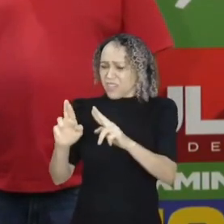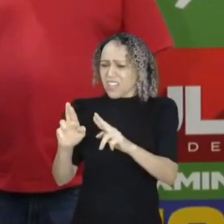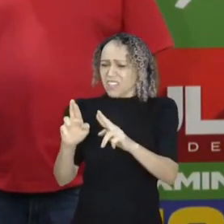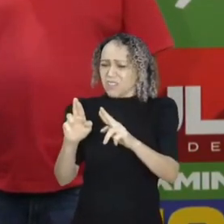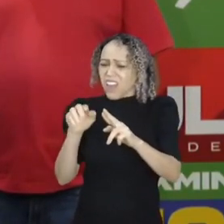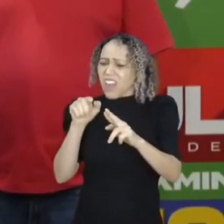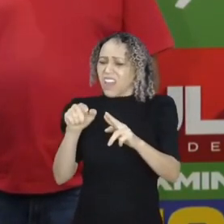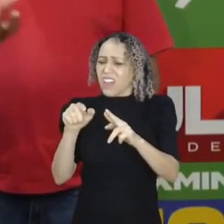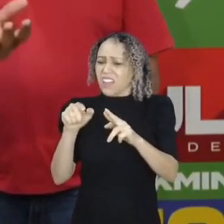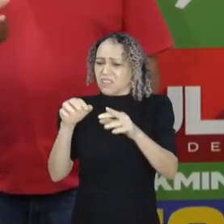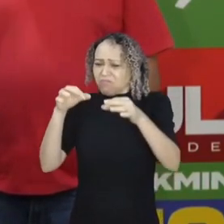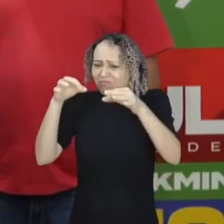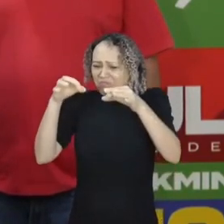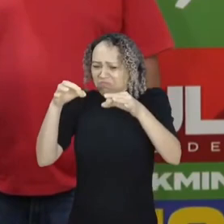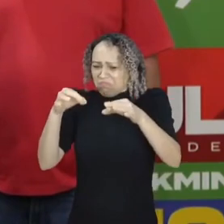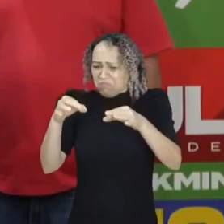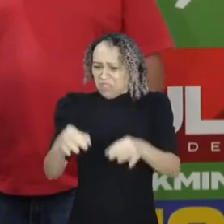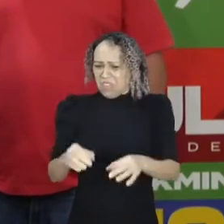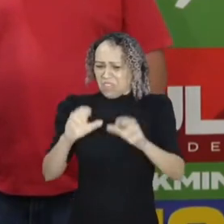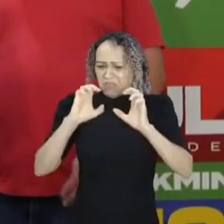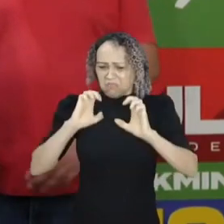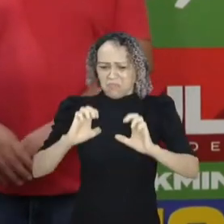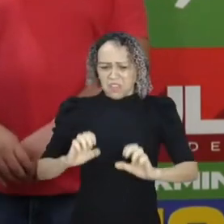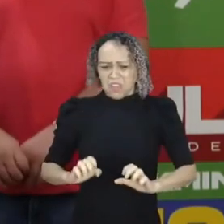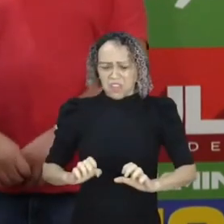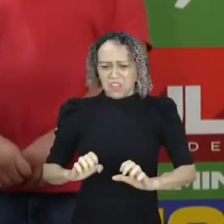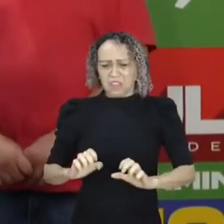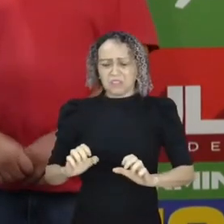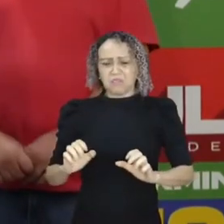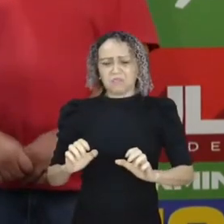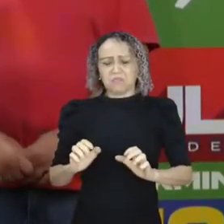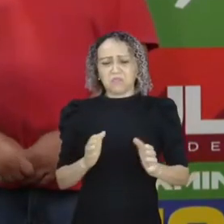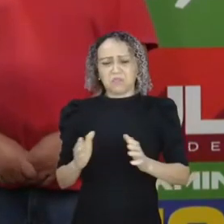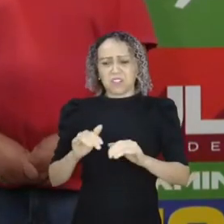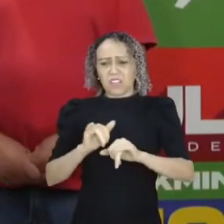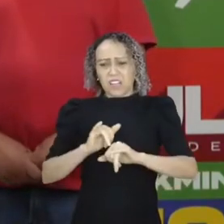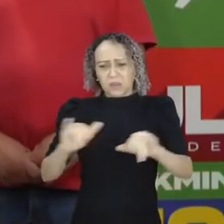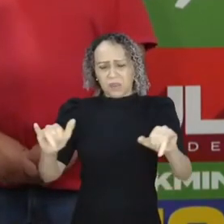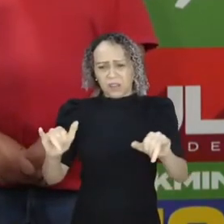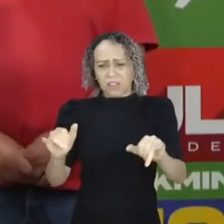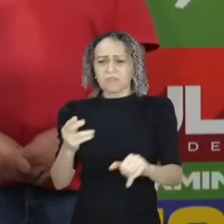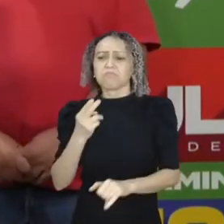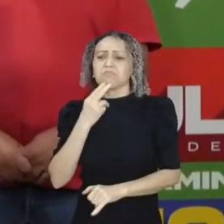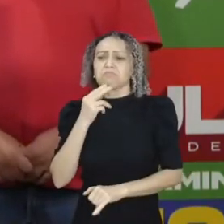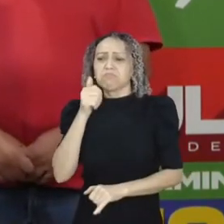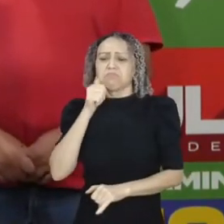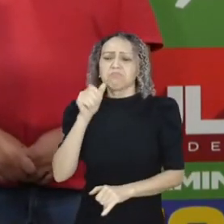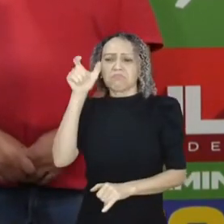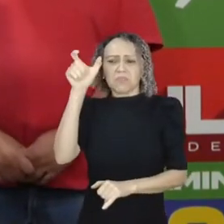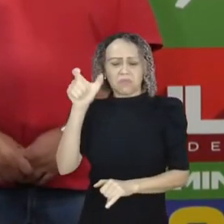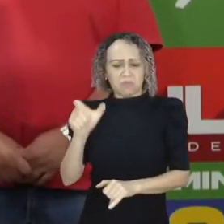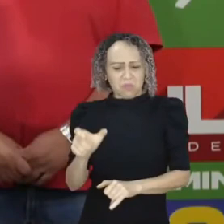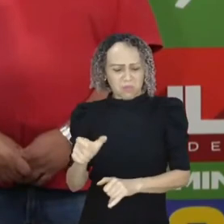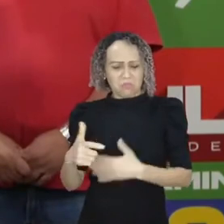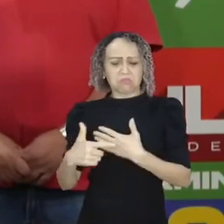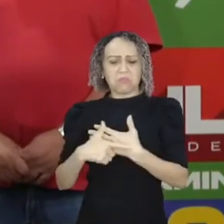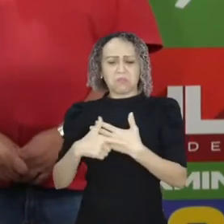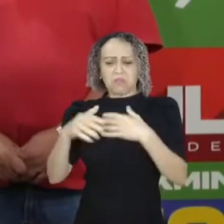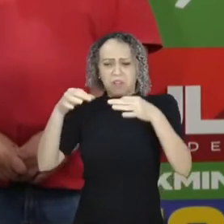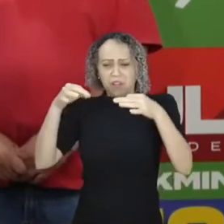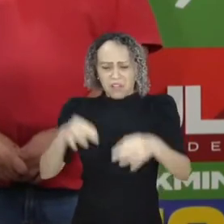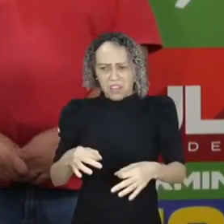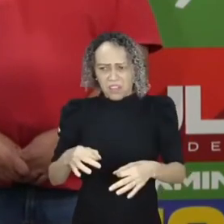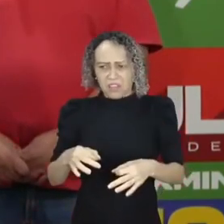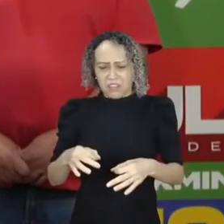que é o melhor, ela, sem sombra de dúvida, teve um papel extremamente digno, com a pessoa que